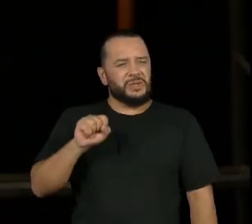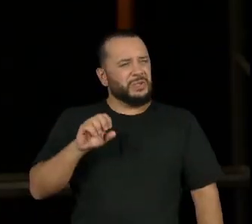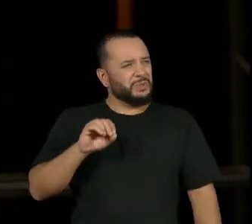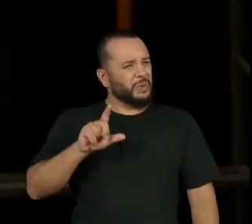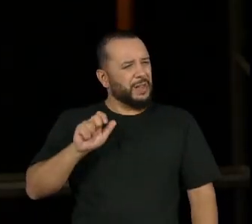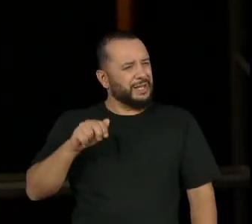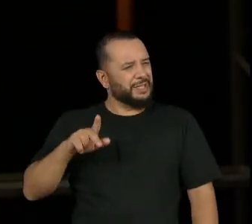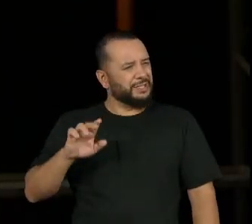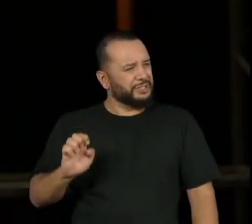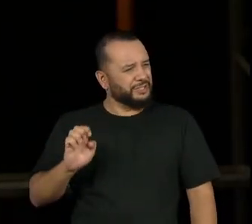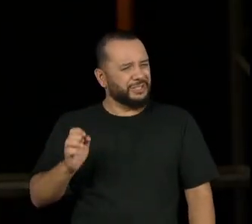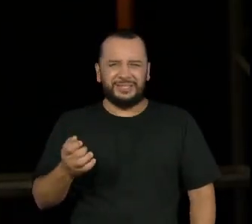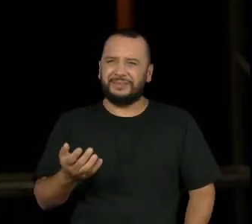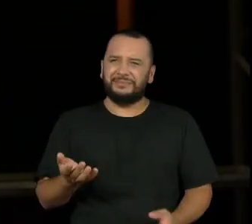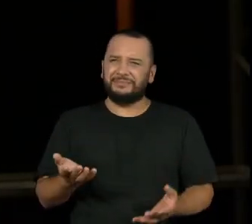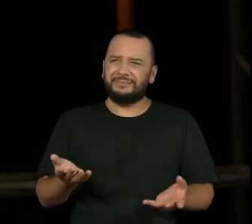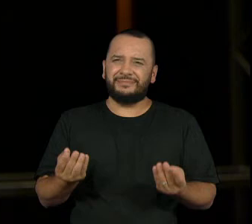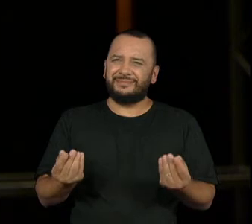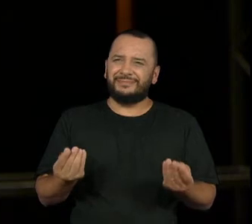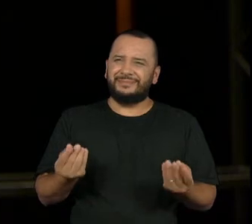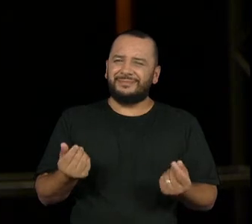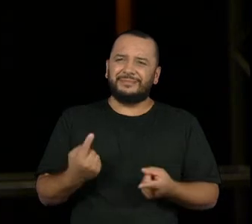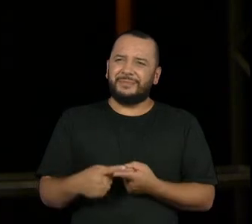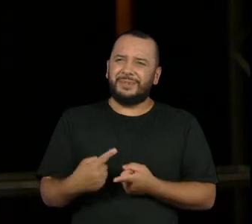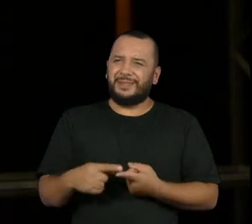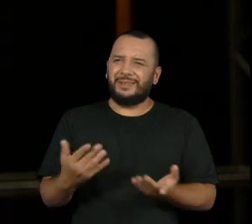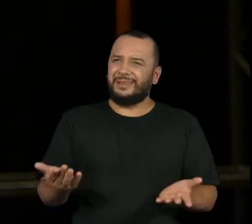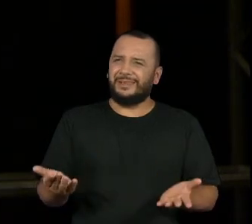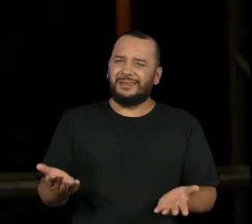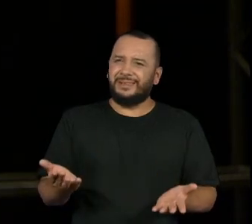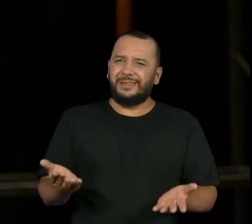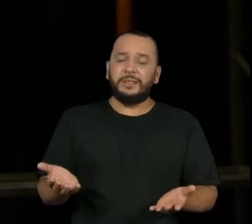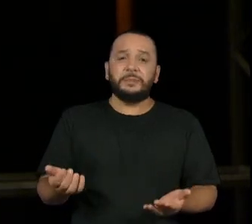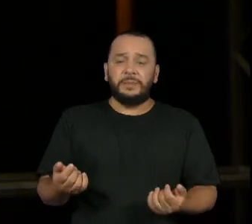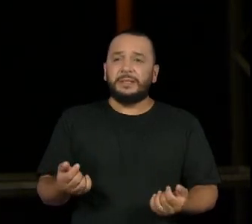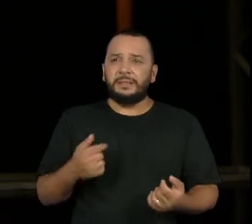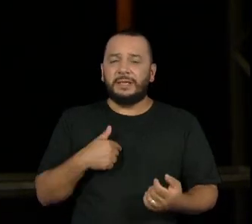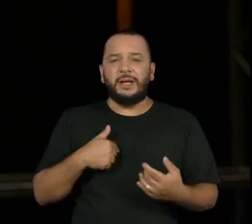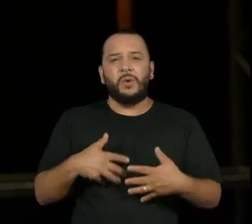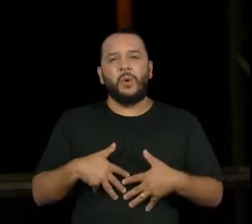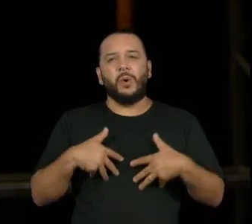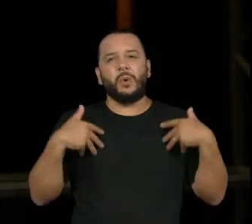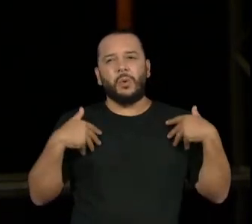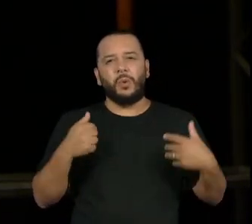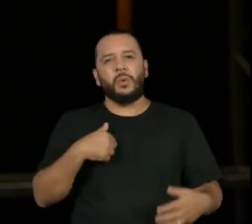Eu falei, eu não tenho nada contra o nome, é um nome bonito e tudo, mas eu tinha um maior orgulho de Vanderlei,